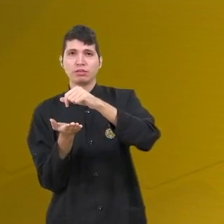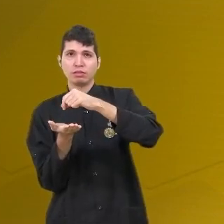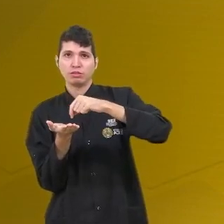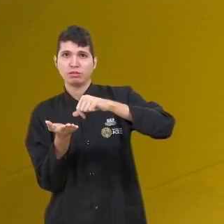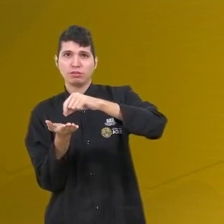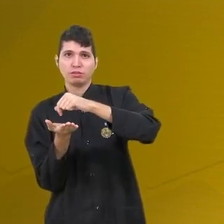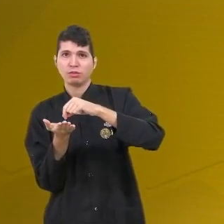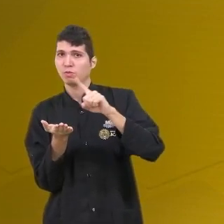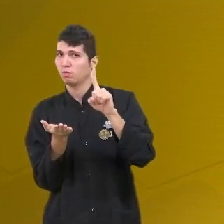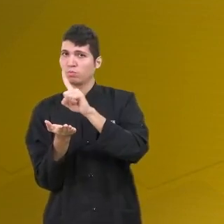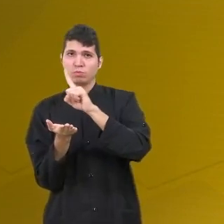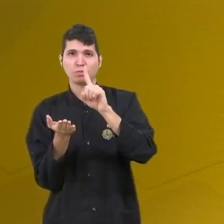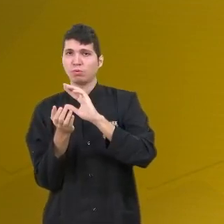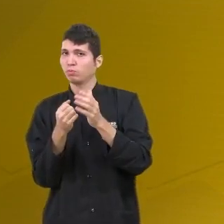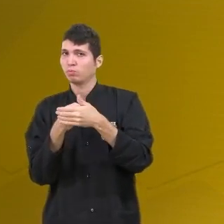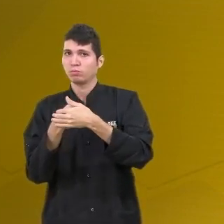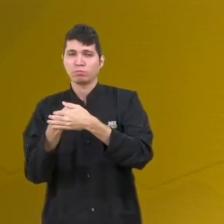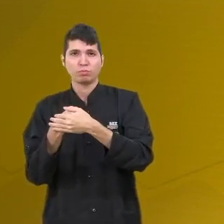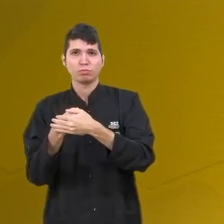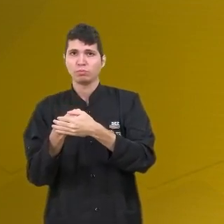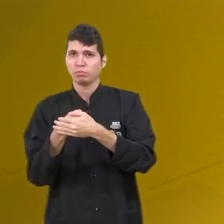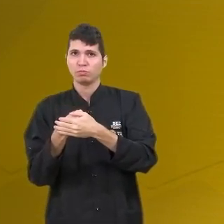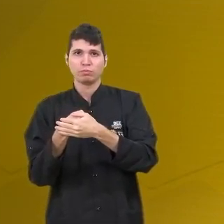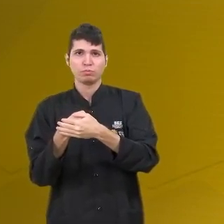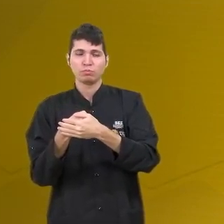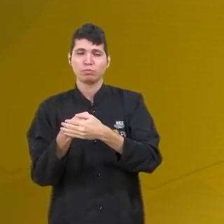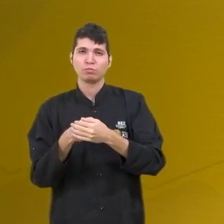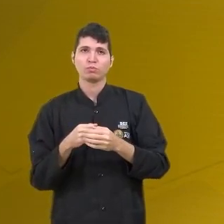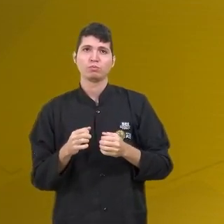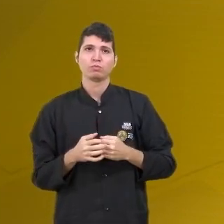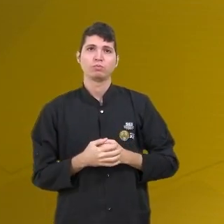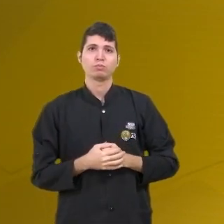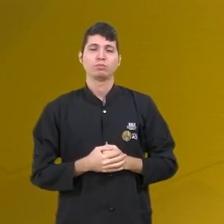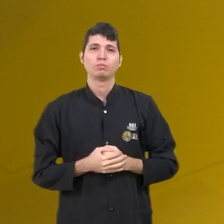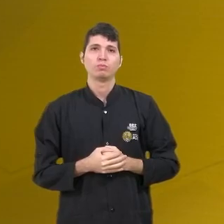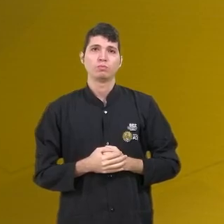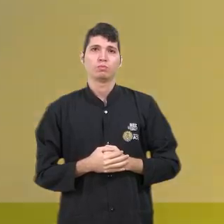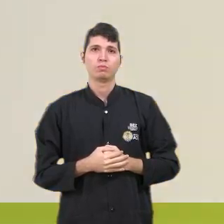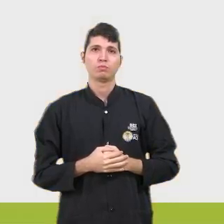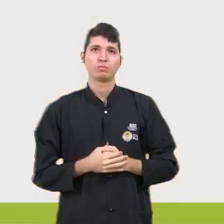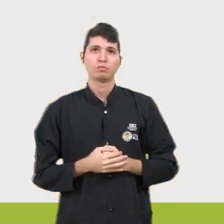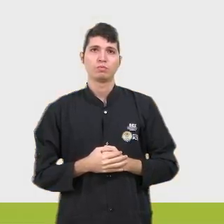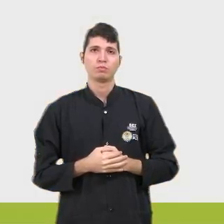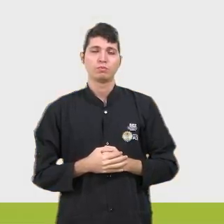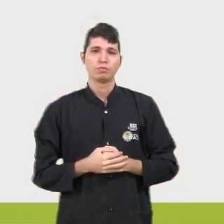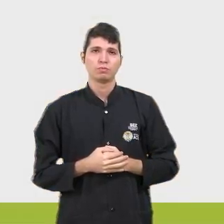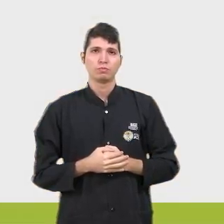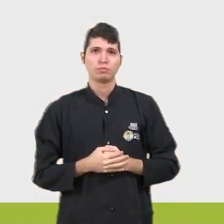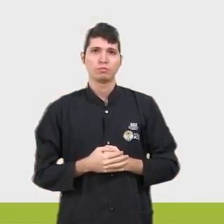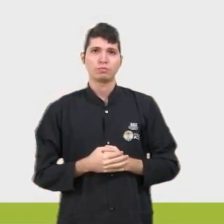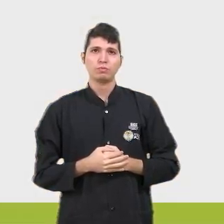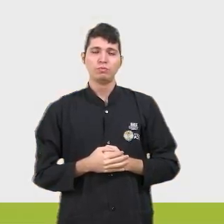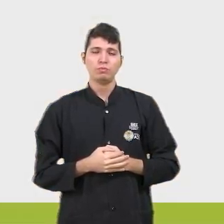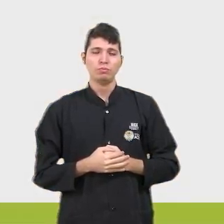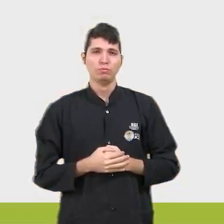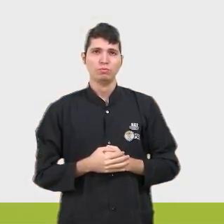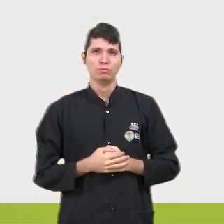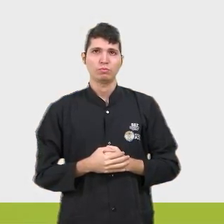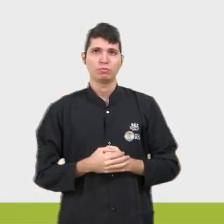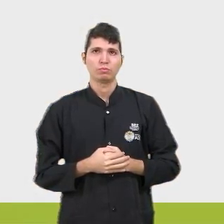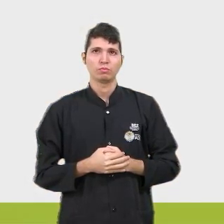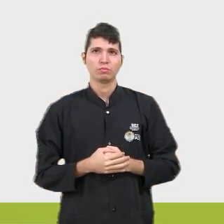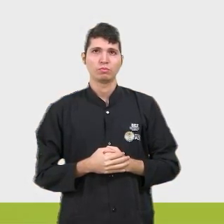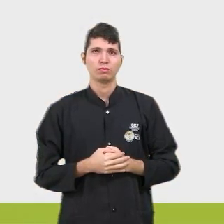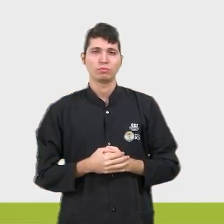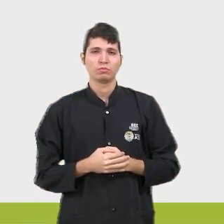não escondidas, ok? Apresentam semente evidente. Vamos para mais uma. Voltando, então, para a questão do